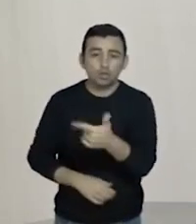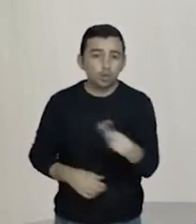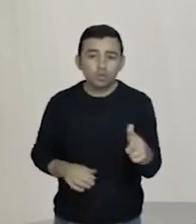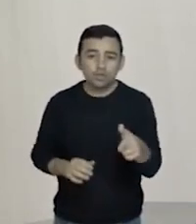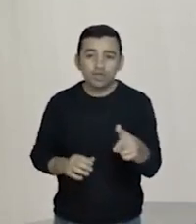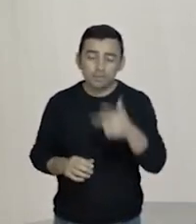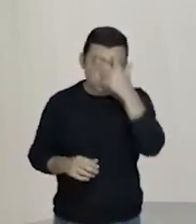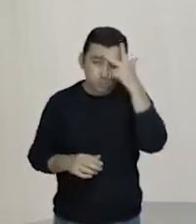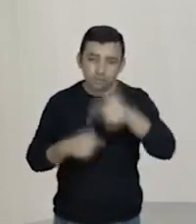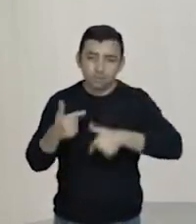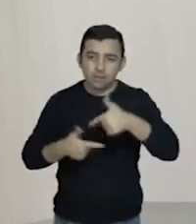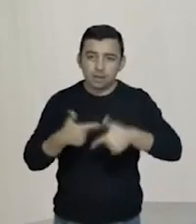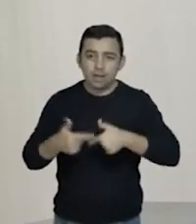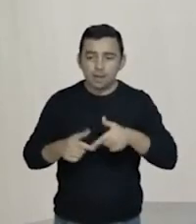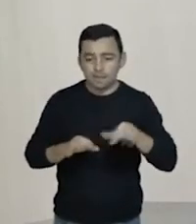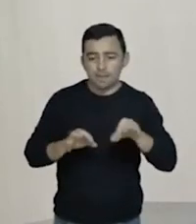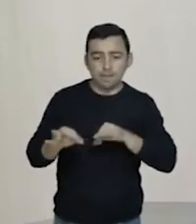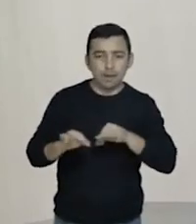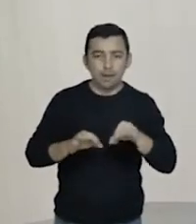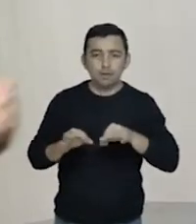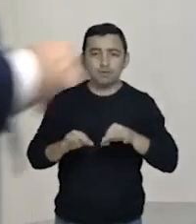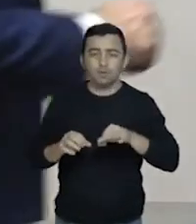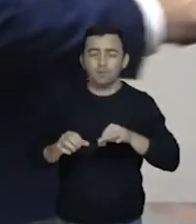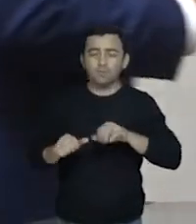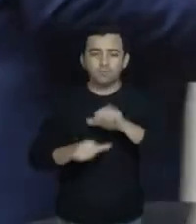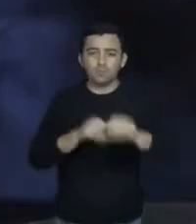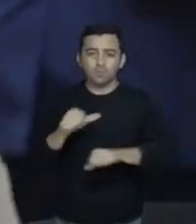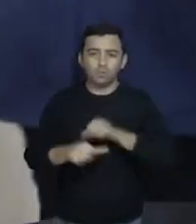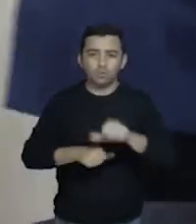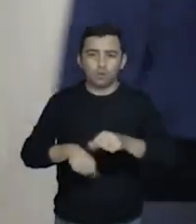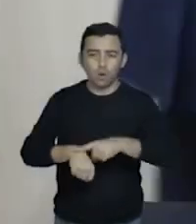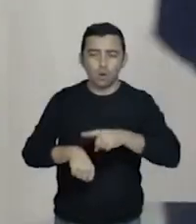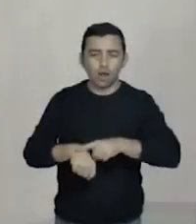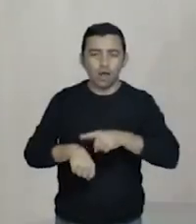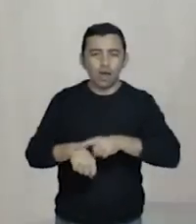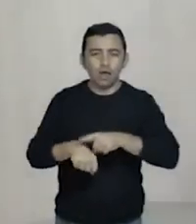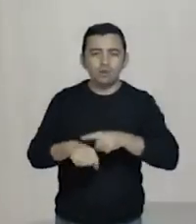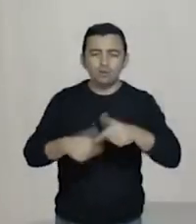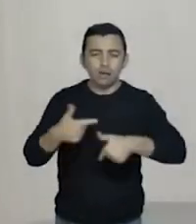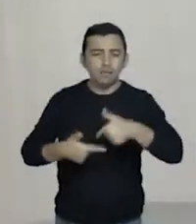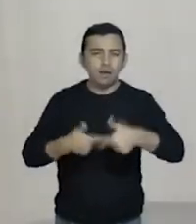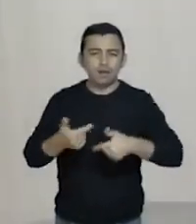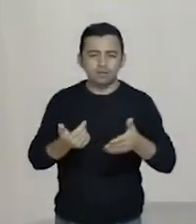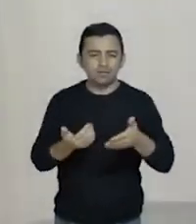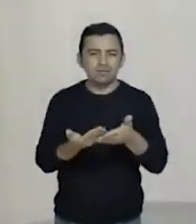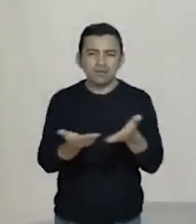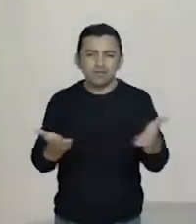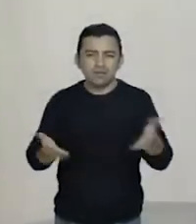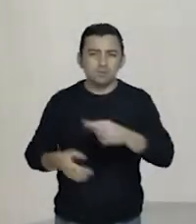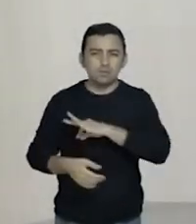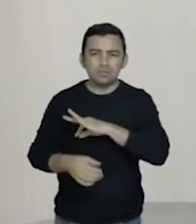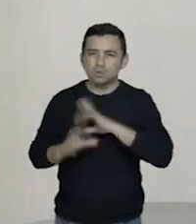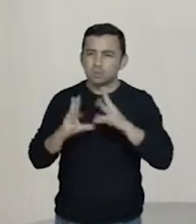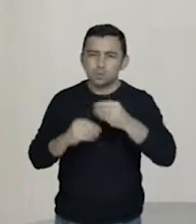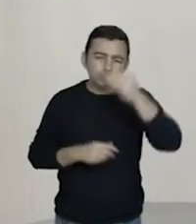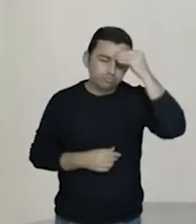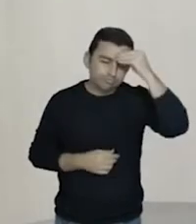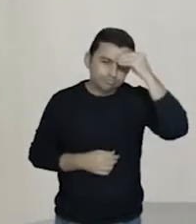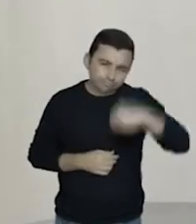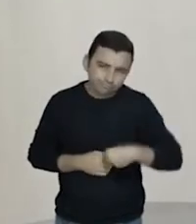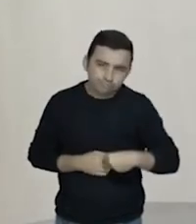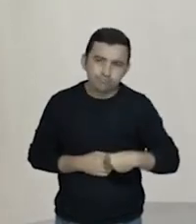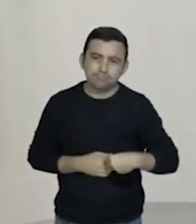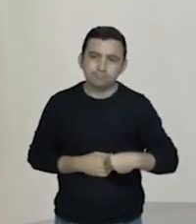mexe em si na escala numa canetada desse comando geral e O desânimo é completamente